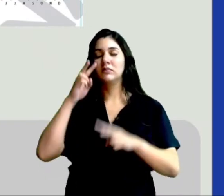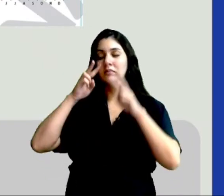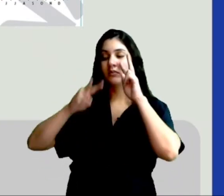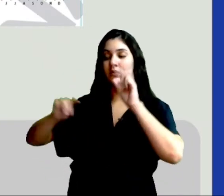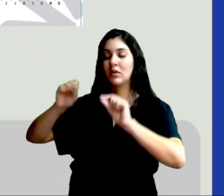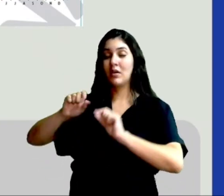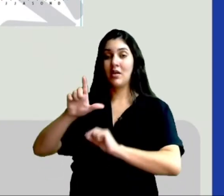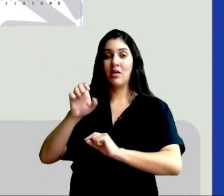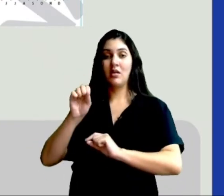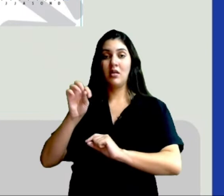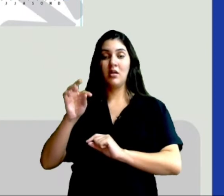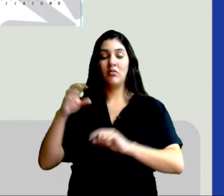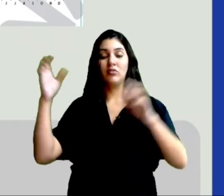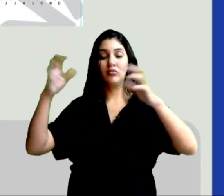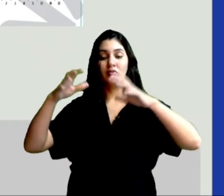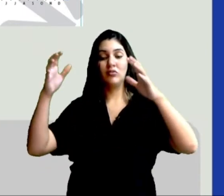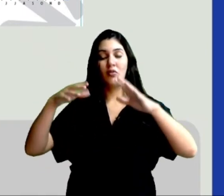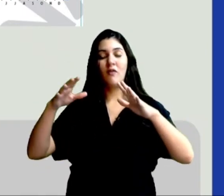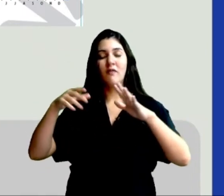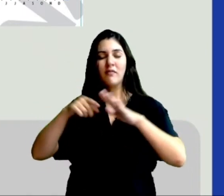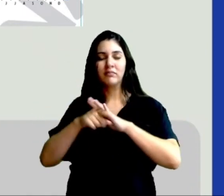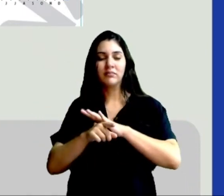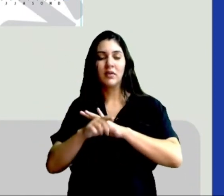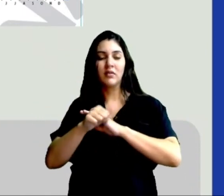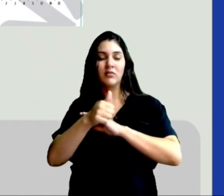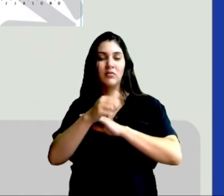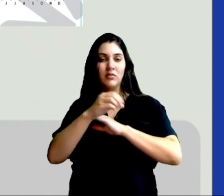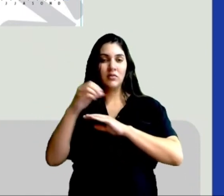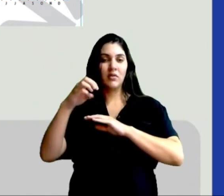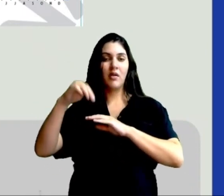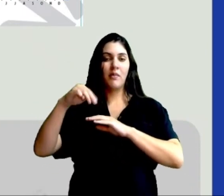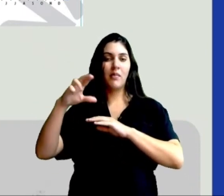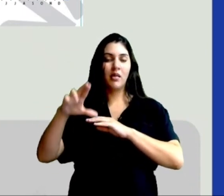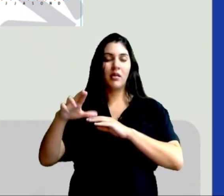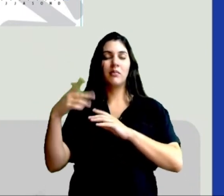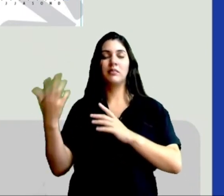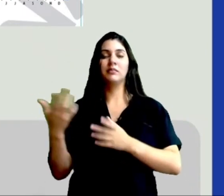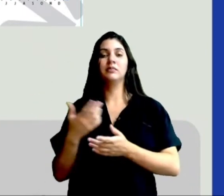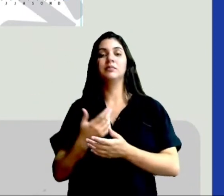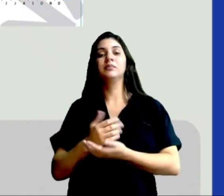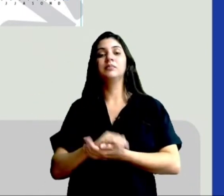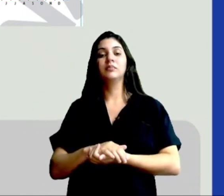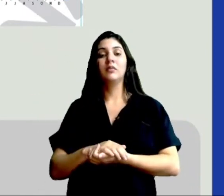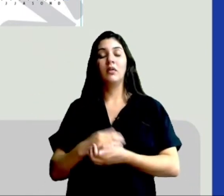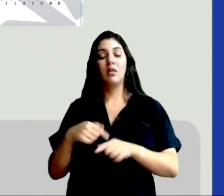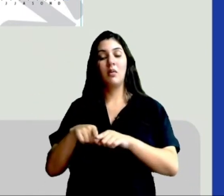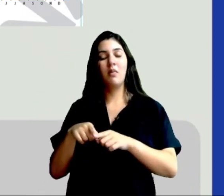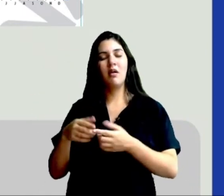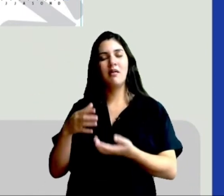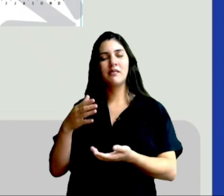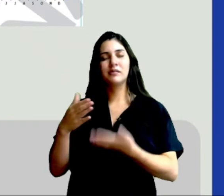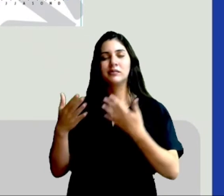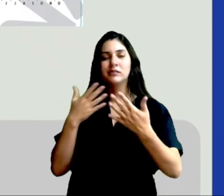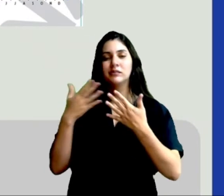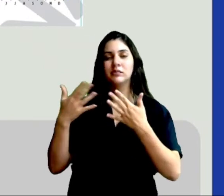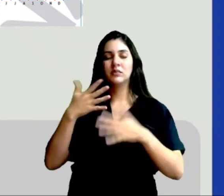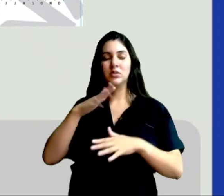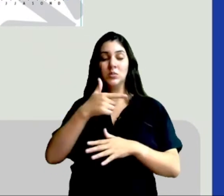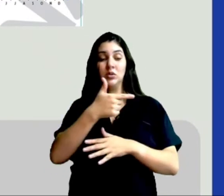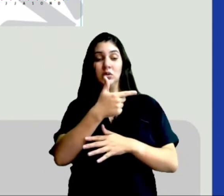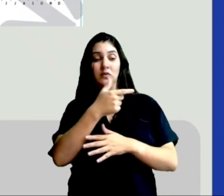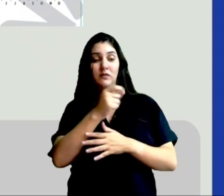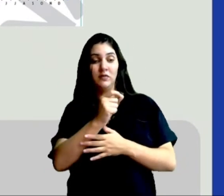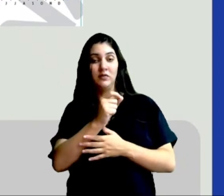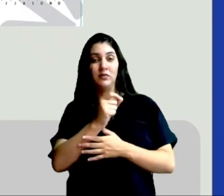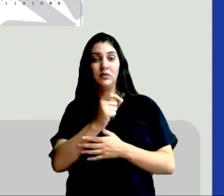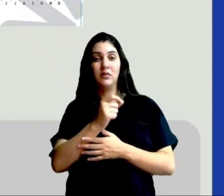leste, chuvas abaixo de 100 milímetros, né, um pouco mais de 100 milímetros, e a temperatura oscilando ali de 20,